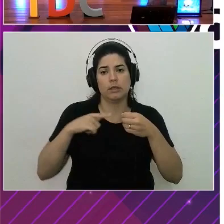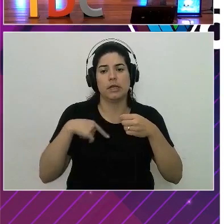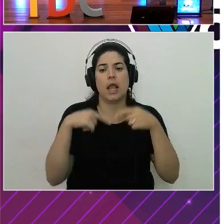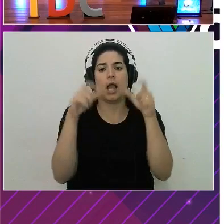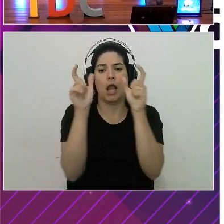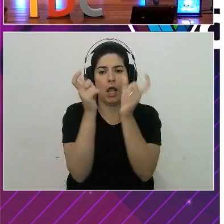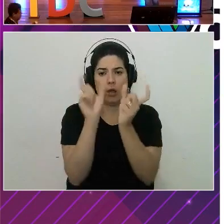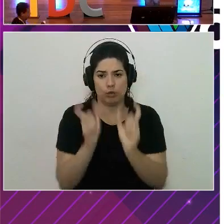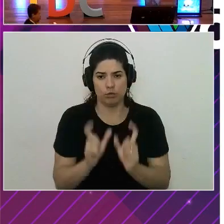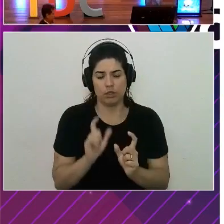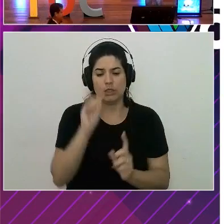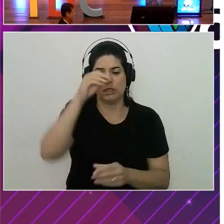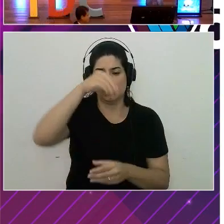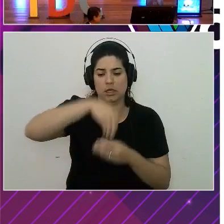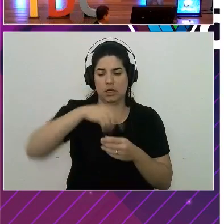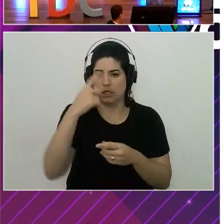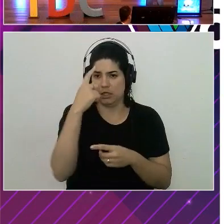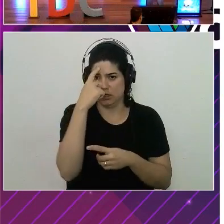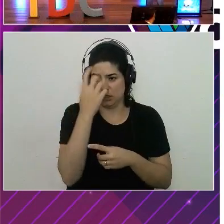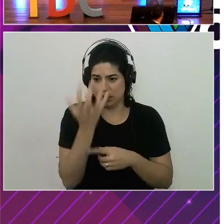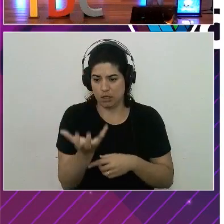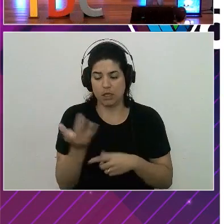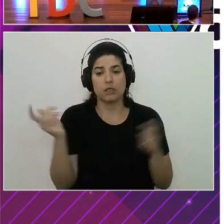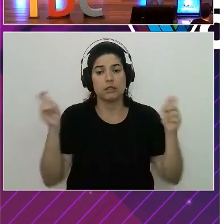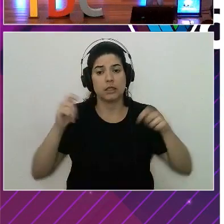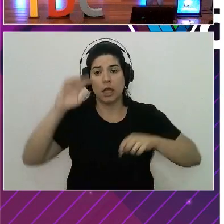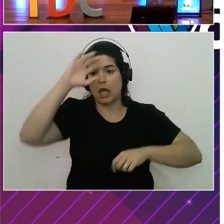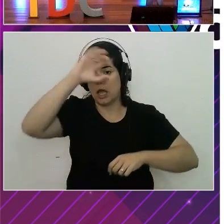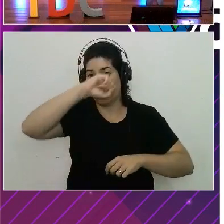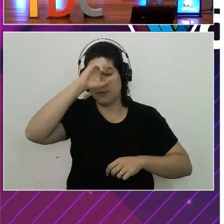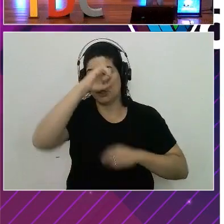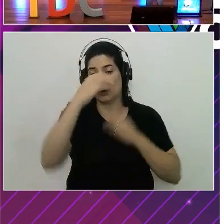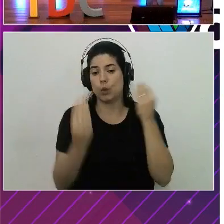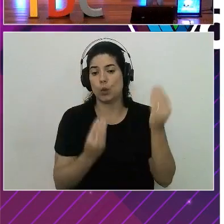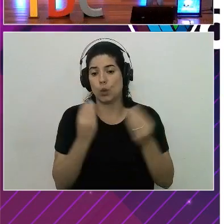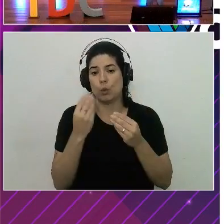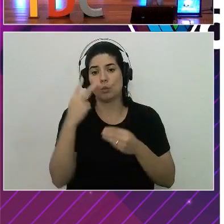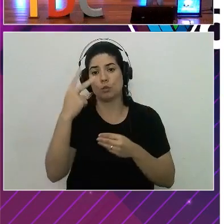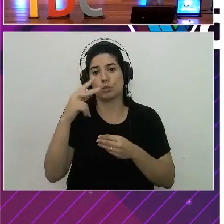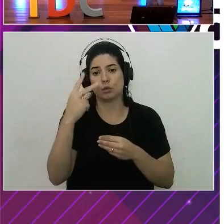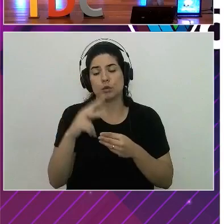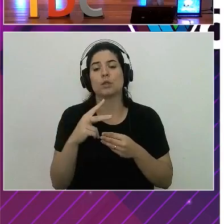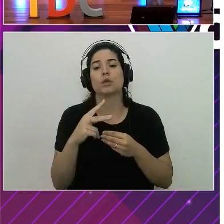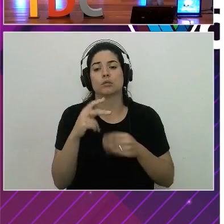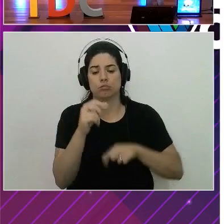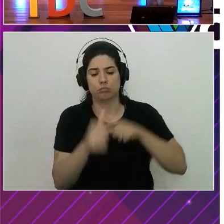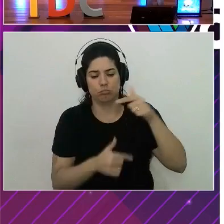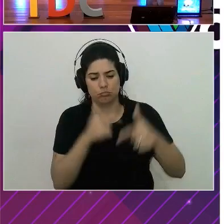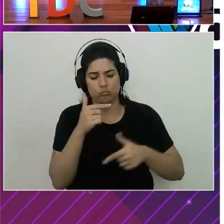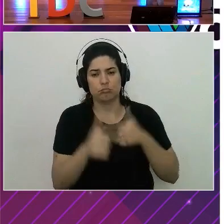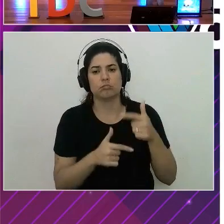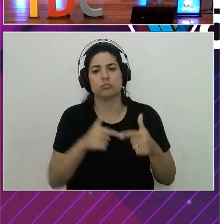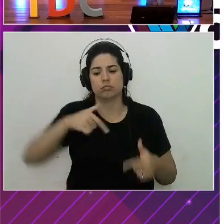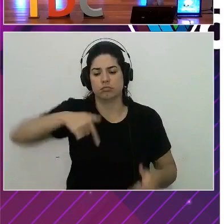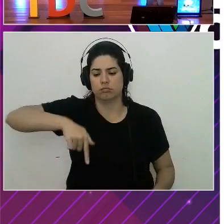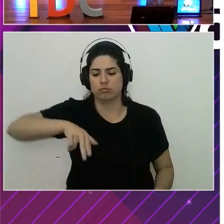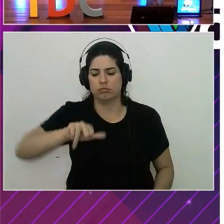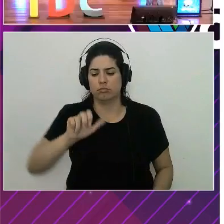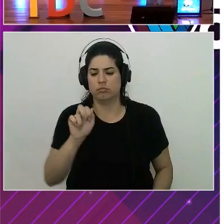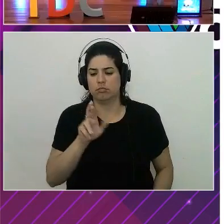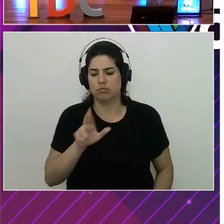inteligência artificial que aprendem como você executa suas queries. E à medida que você vai executando as suas queries, a gente vai